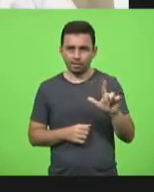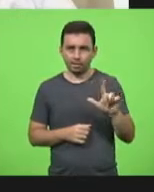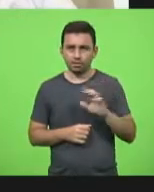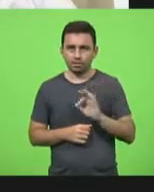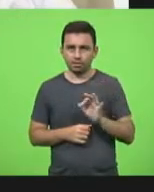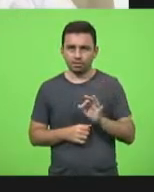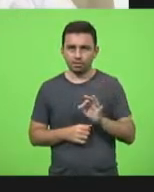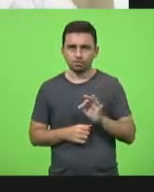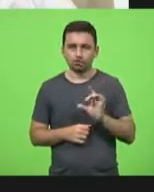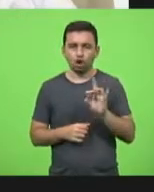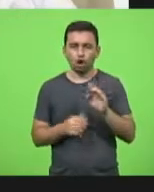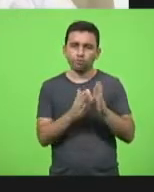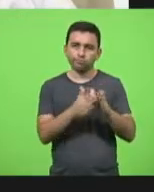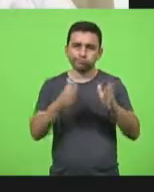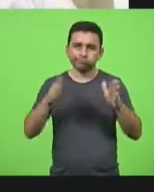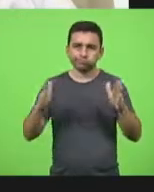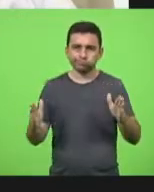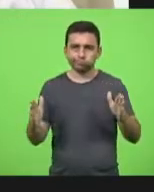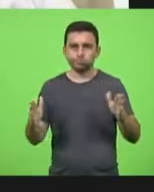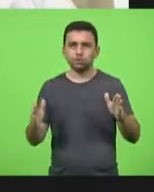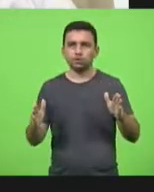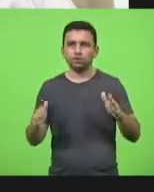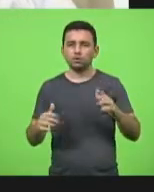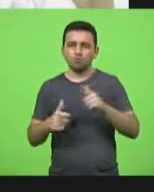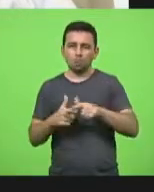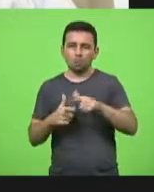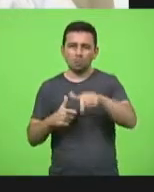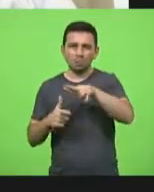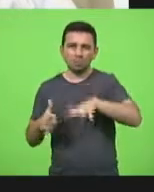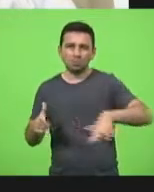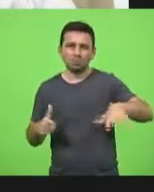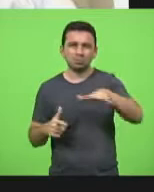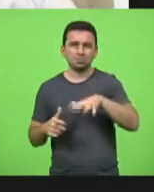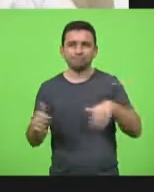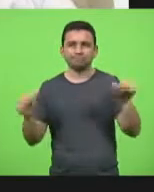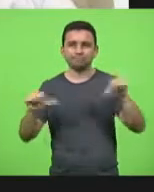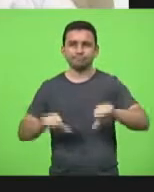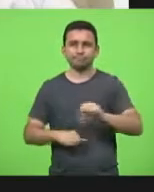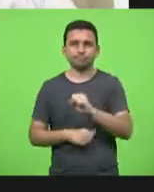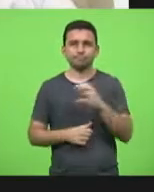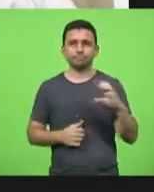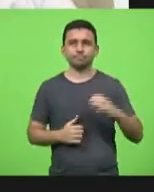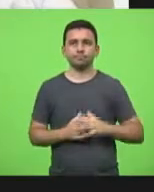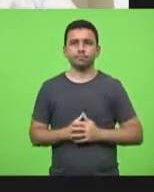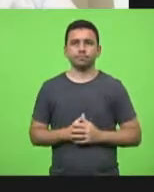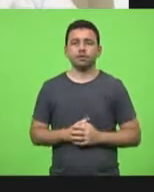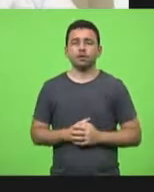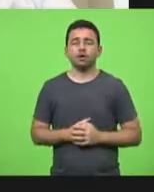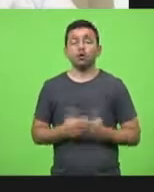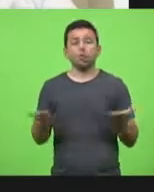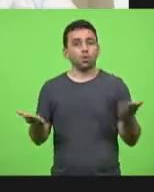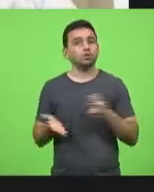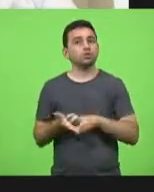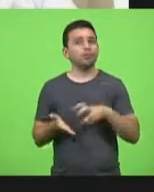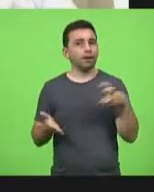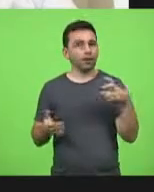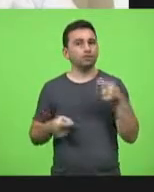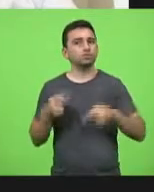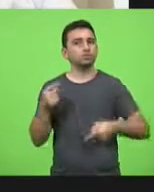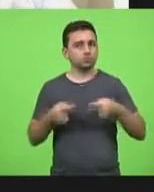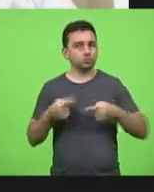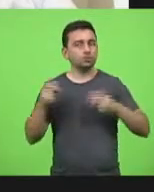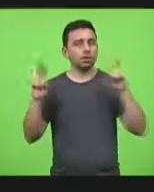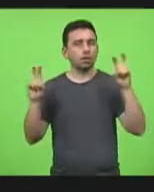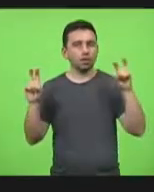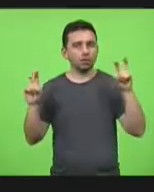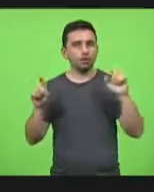prorroga o estado de calamidade pública em Santa Catarina. Como a gente discutiu hoje de manhã, essa matéria foi apresentada,